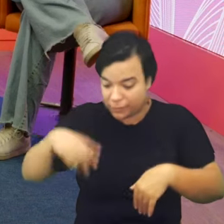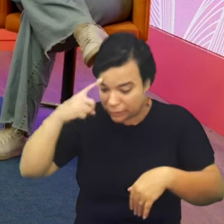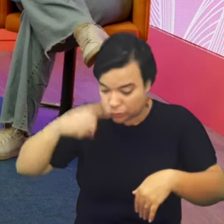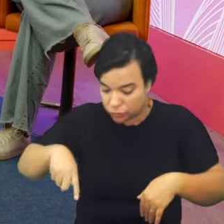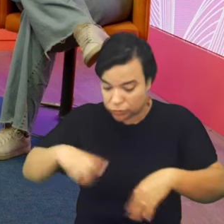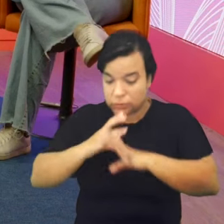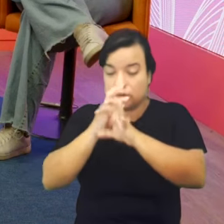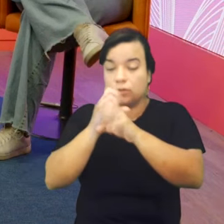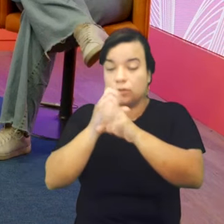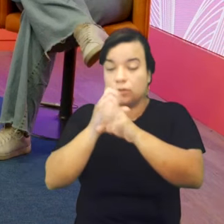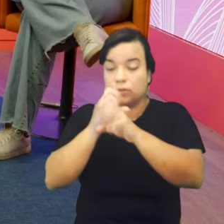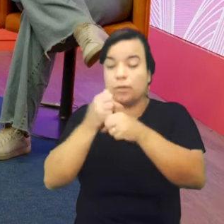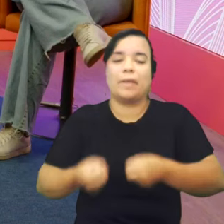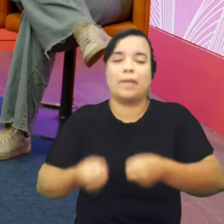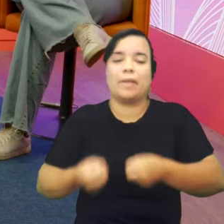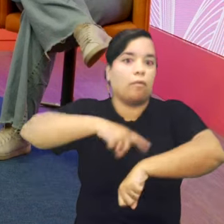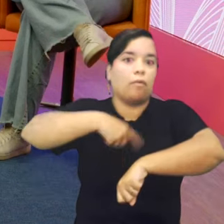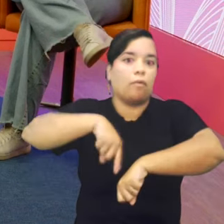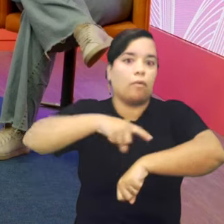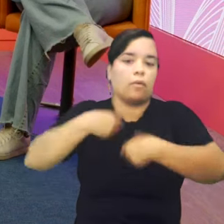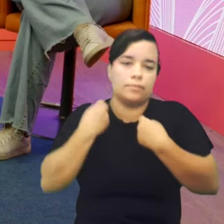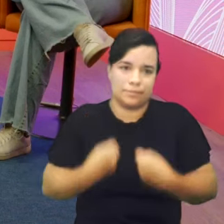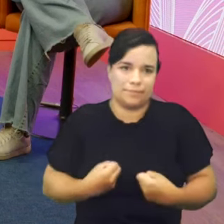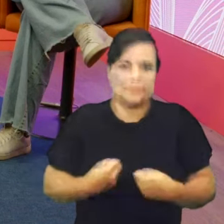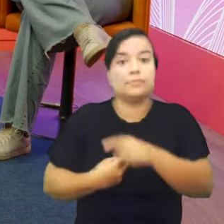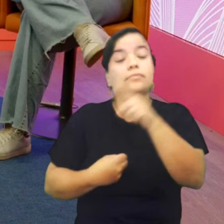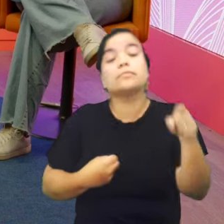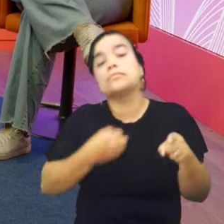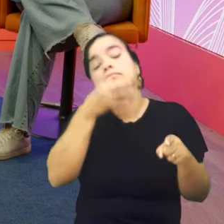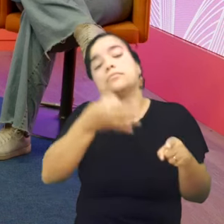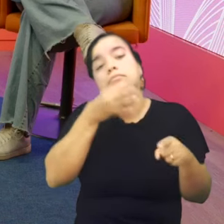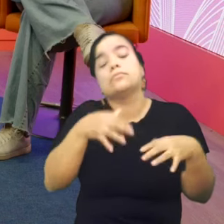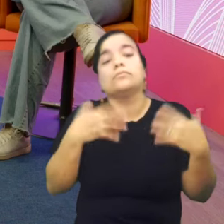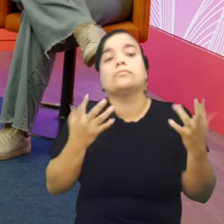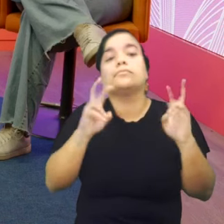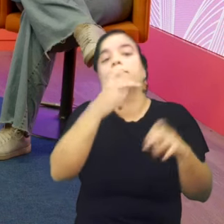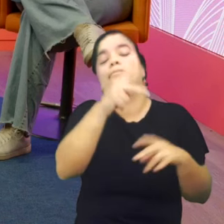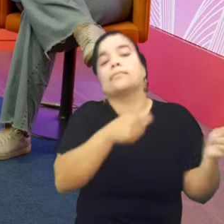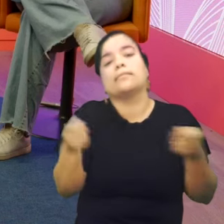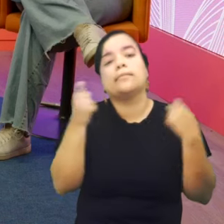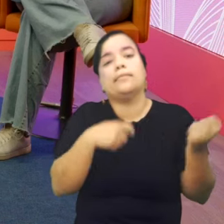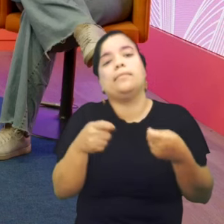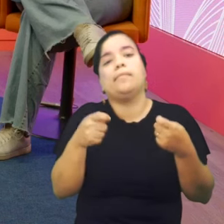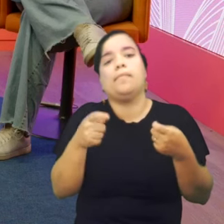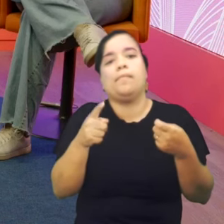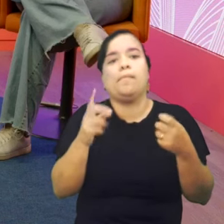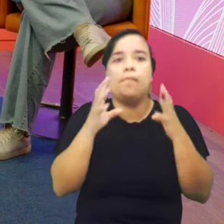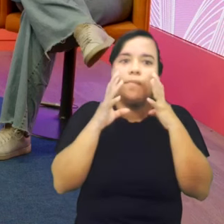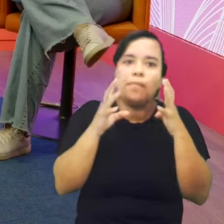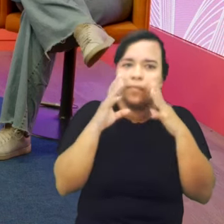somam muitas horas. Como é isso para vocês, no dia a dia de vocês, fazer esse presta atenção de